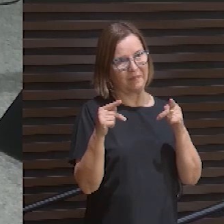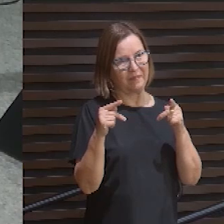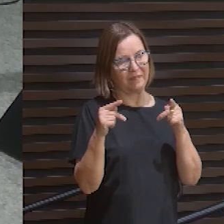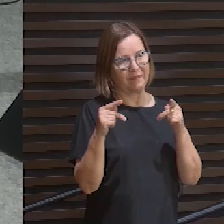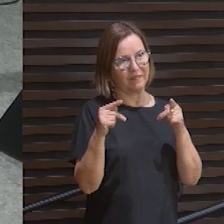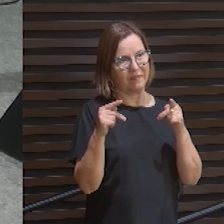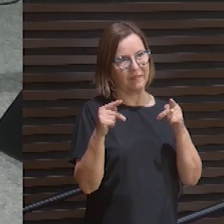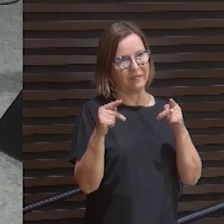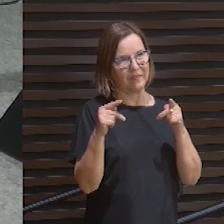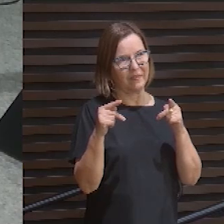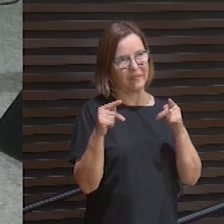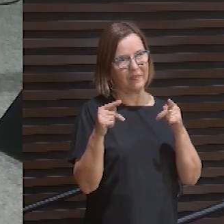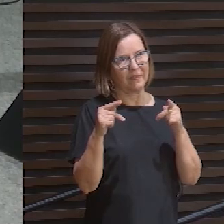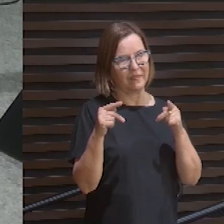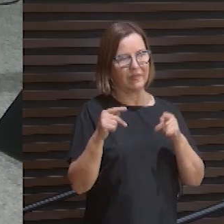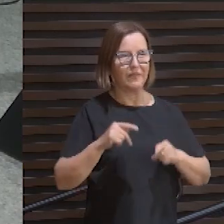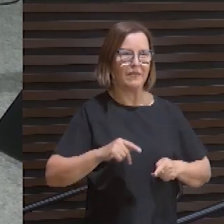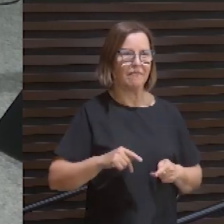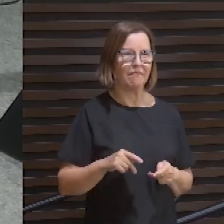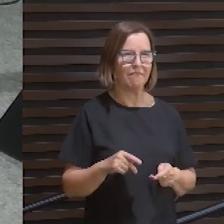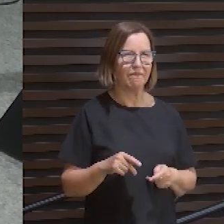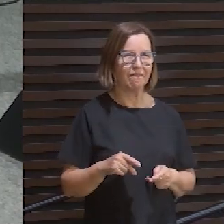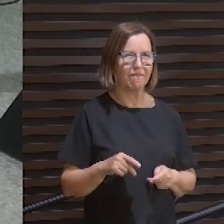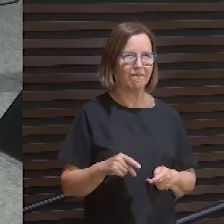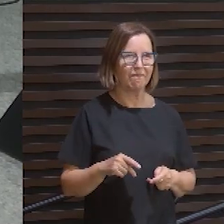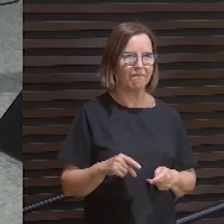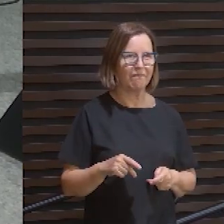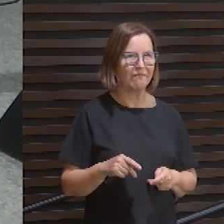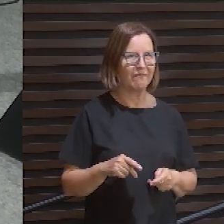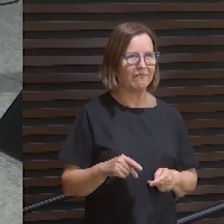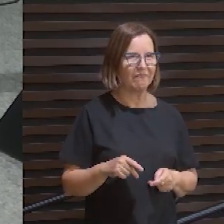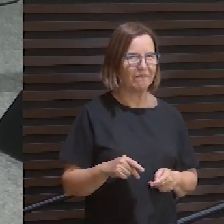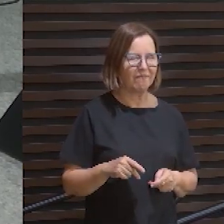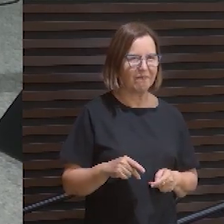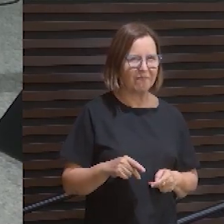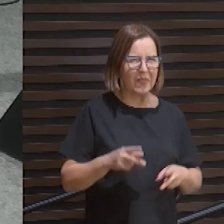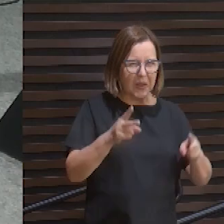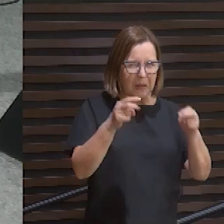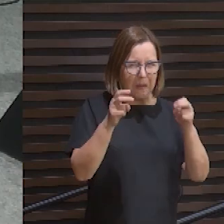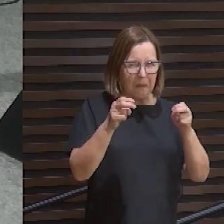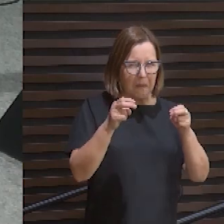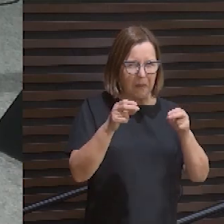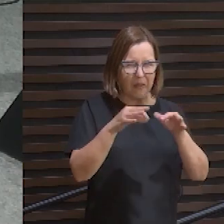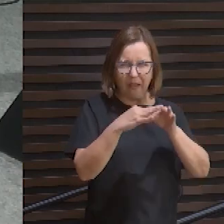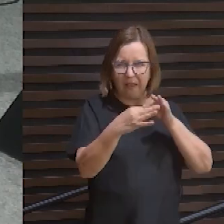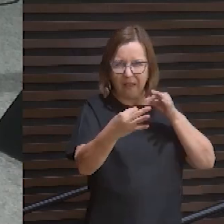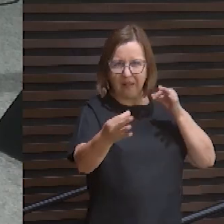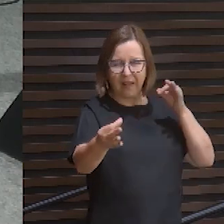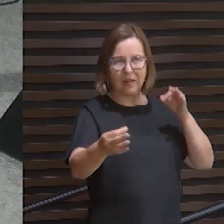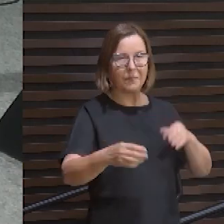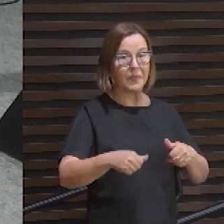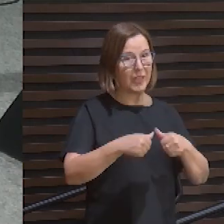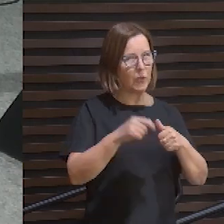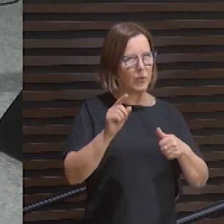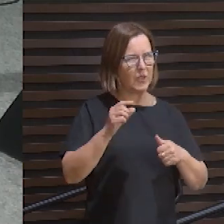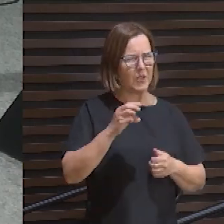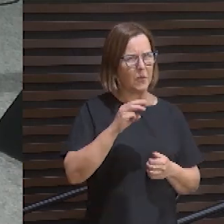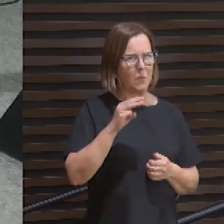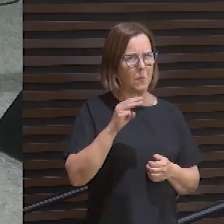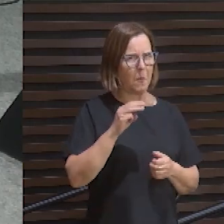que capta a distância. Eu só quero deixar para vocês que isso não é nenhum mistério.